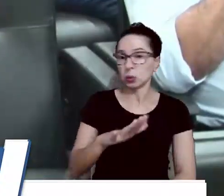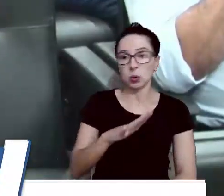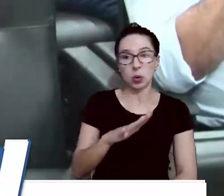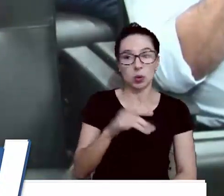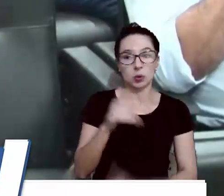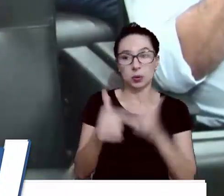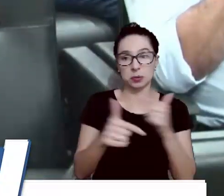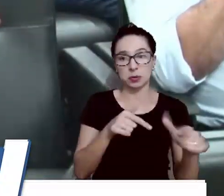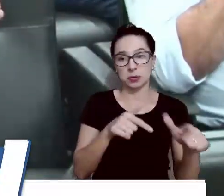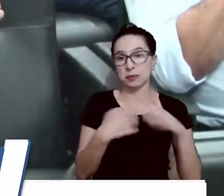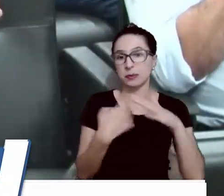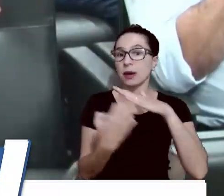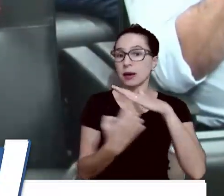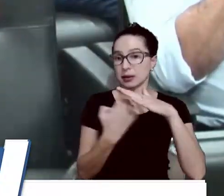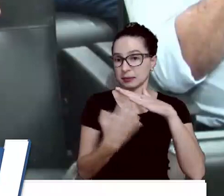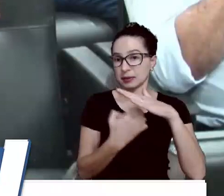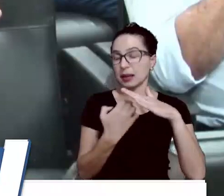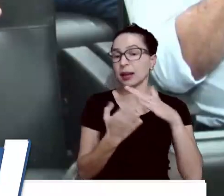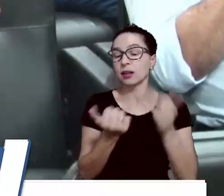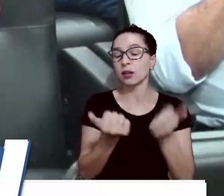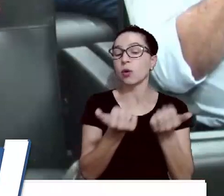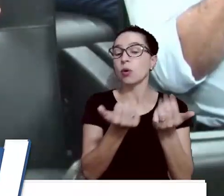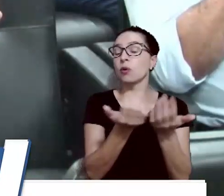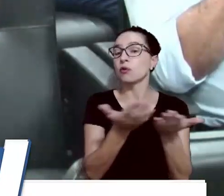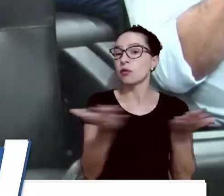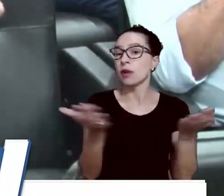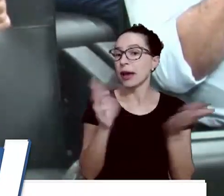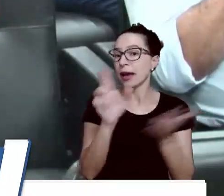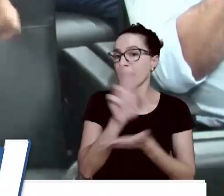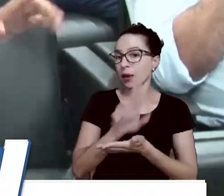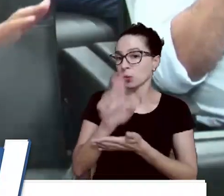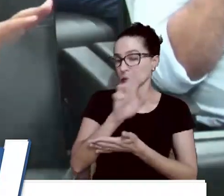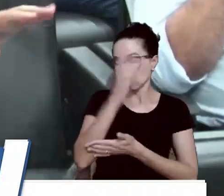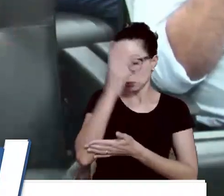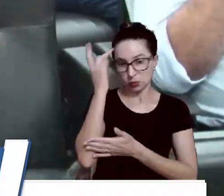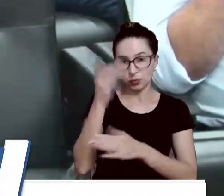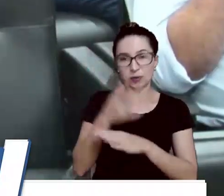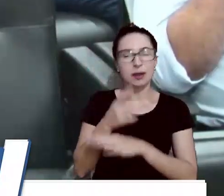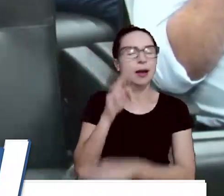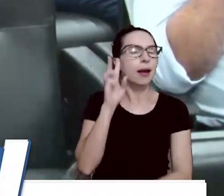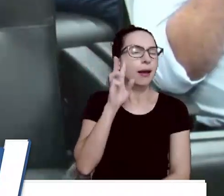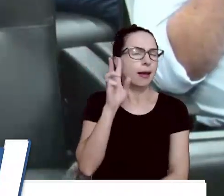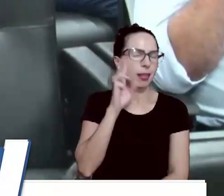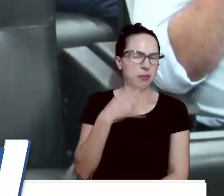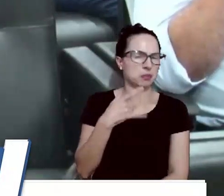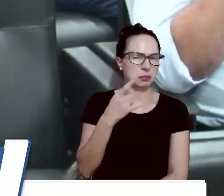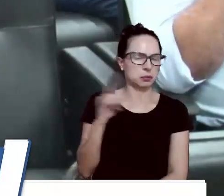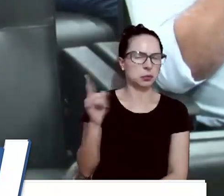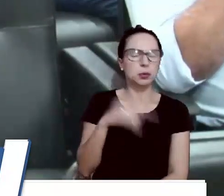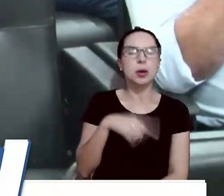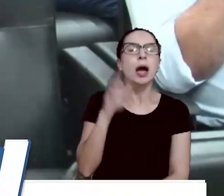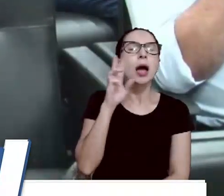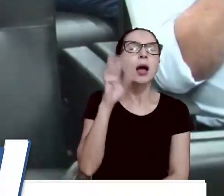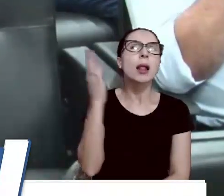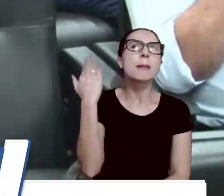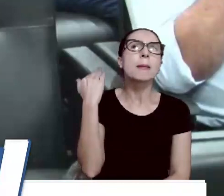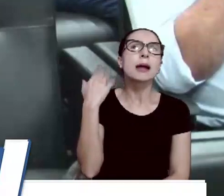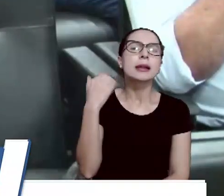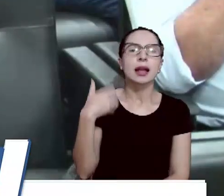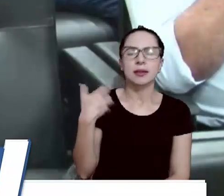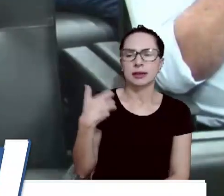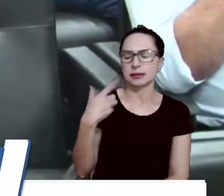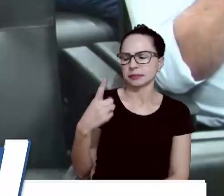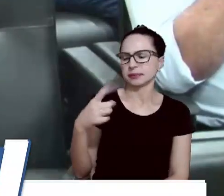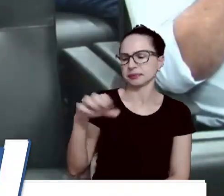empresa oferece para os usuários. Eu lembro, só finalizando, Lê, quando eu tinha 19, 20 anos que